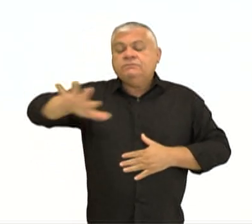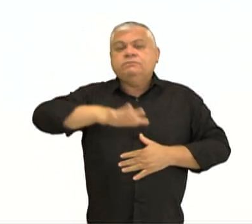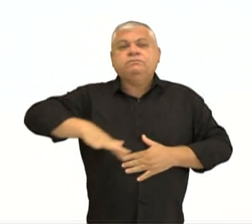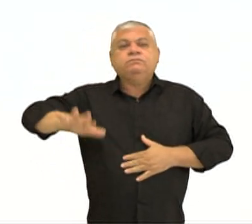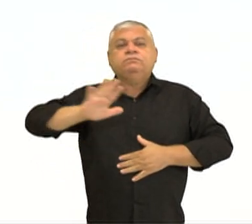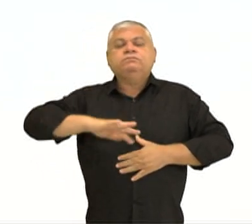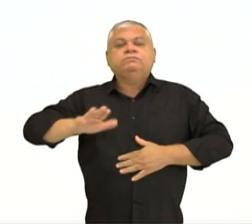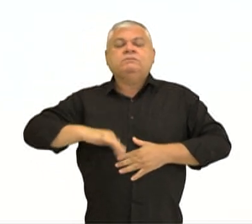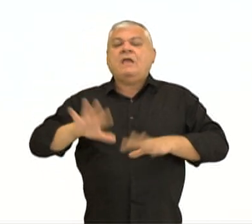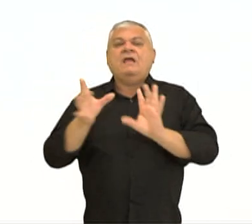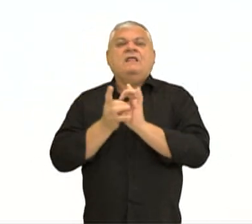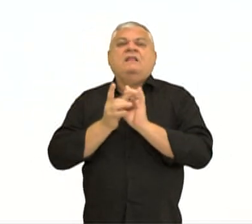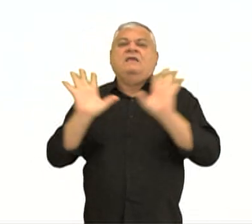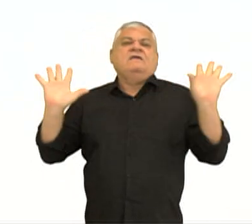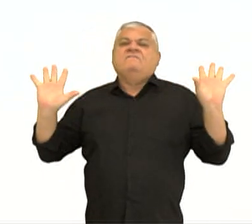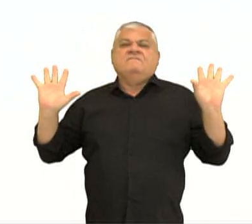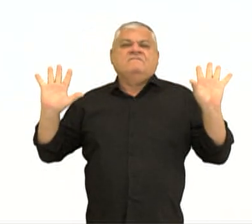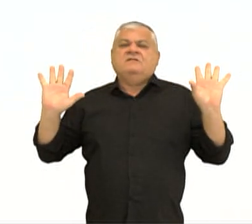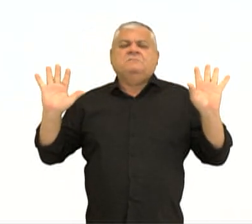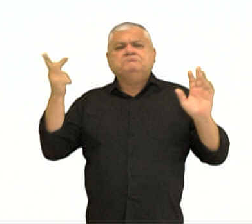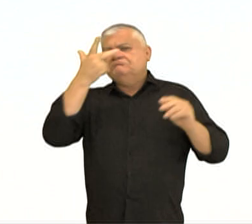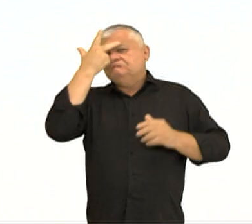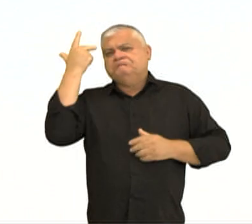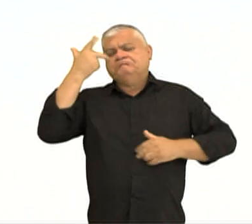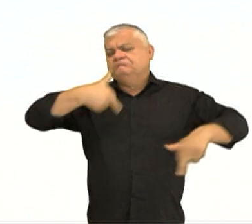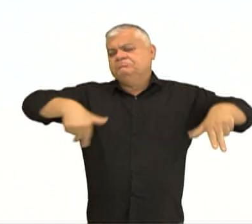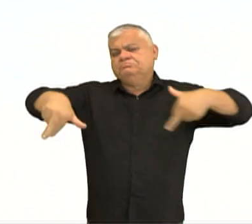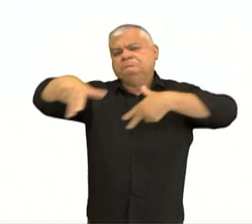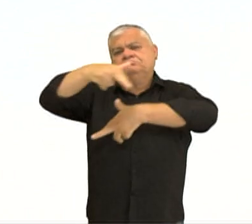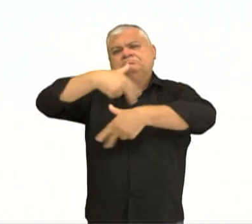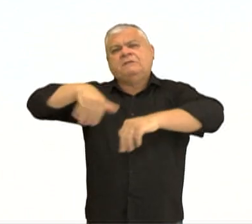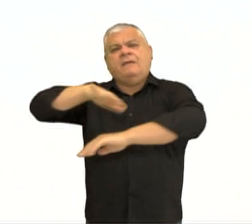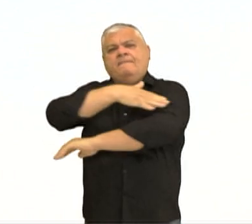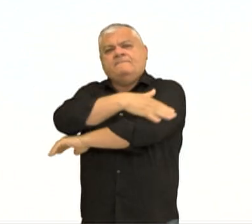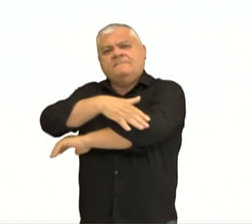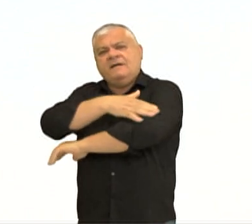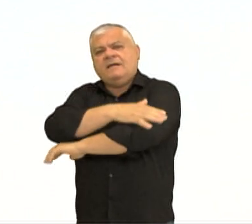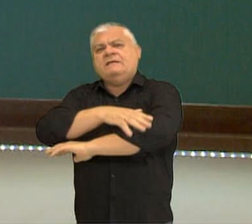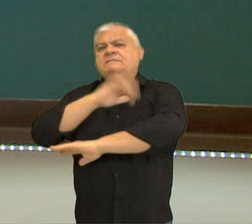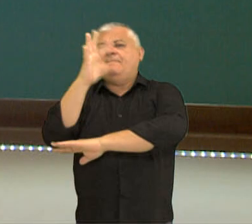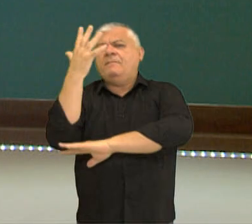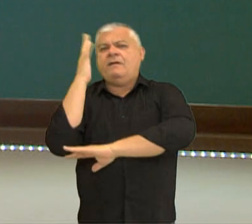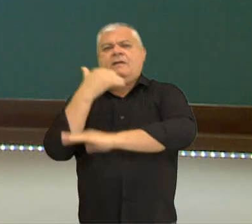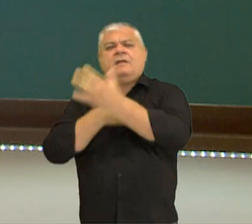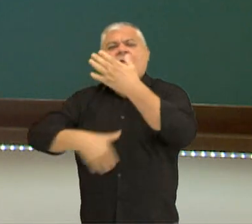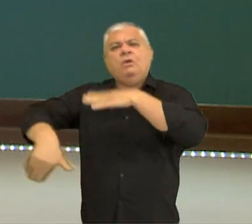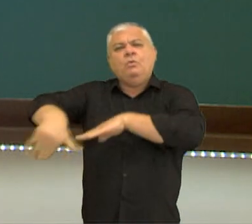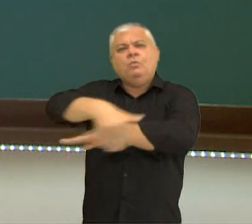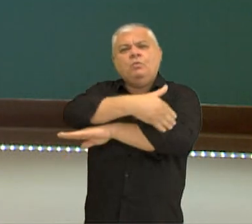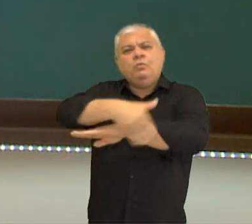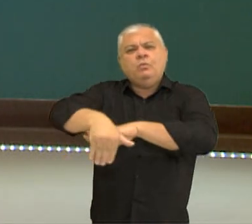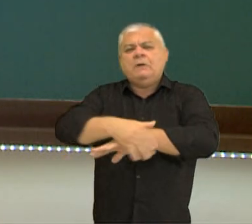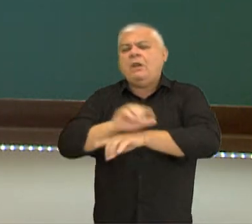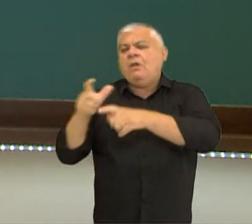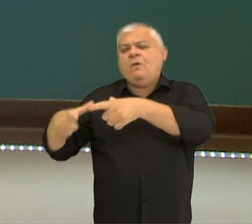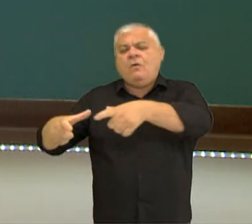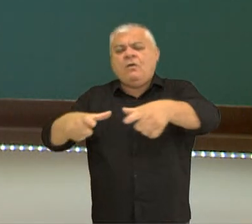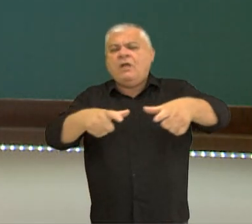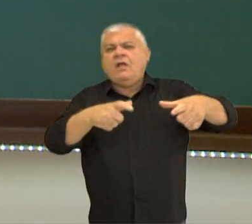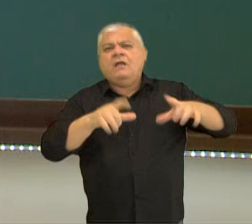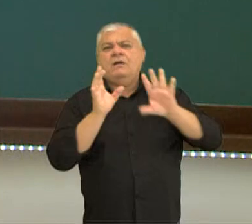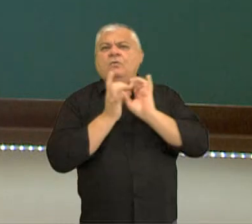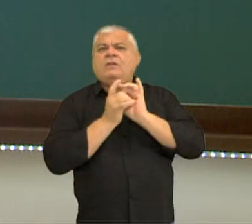público, né? São espaços de uso comum. Então, como a professora falou, a praça, o parque, a rua, locais que